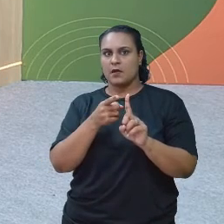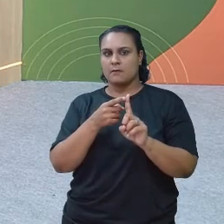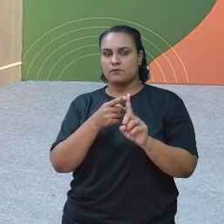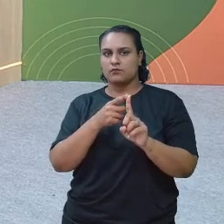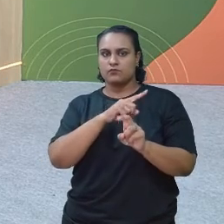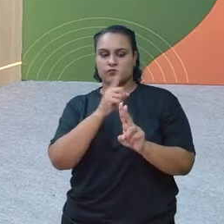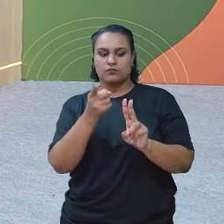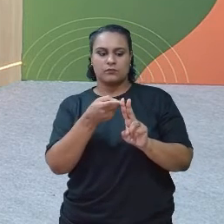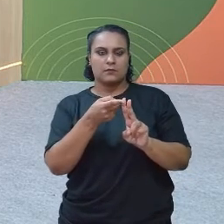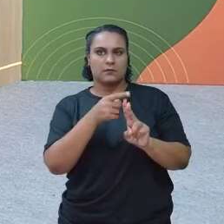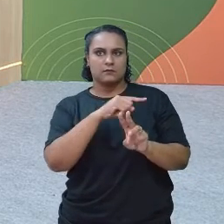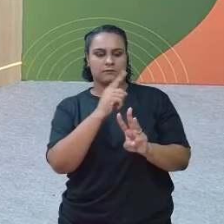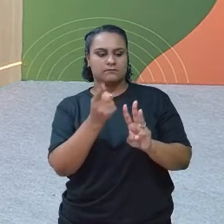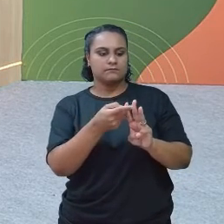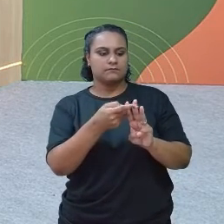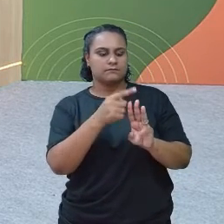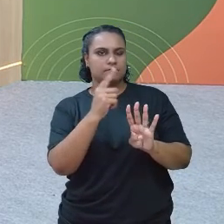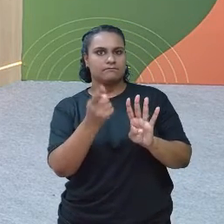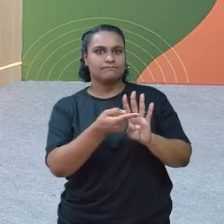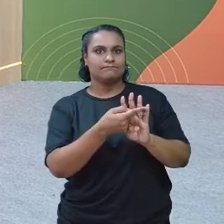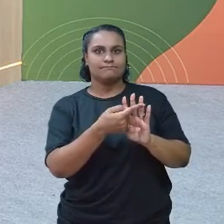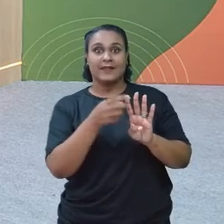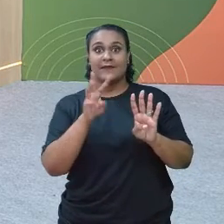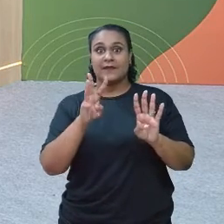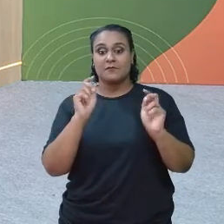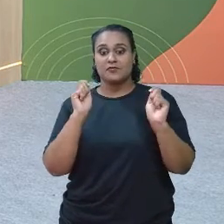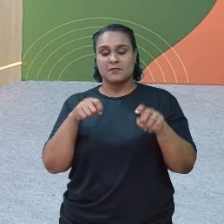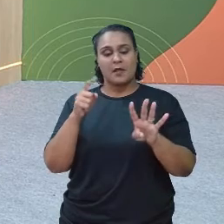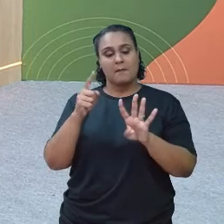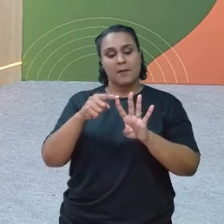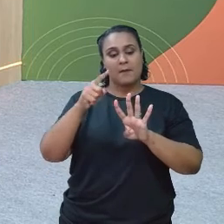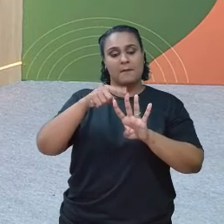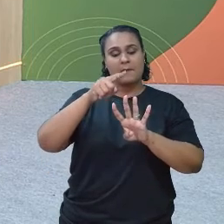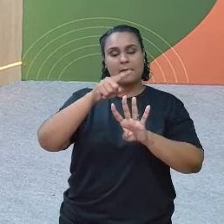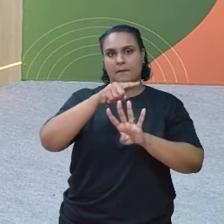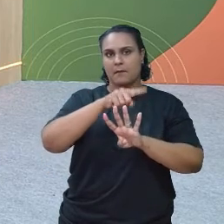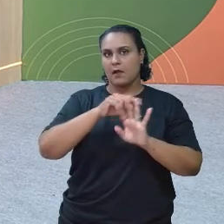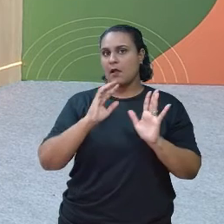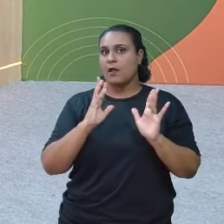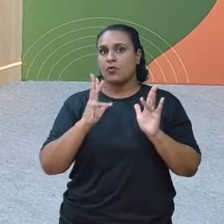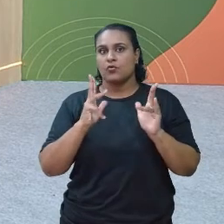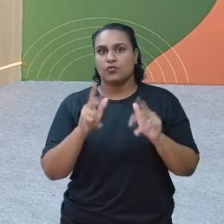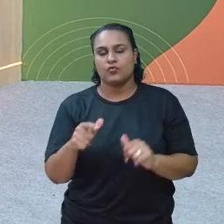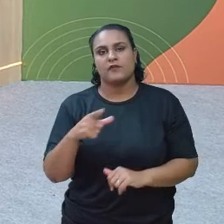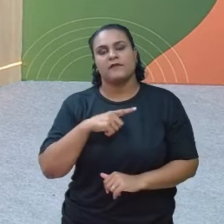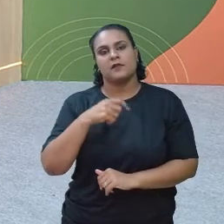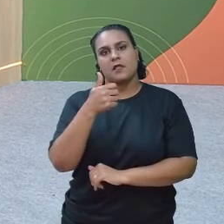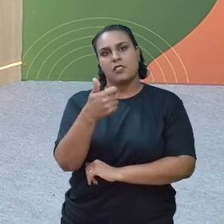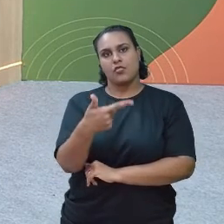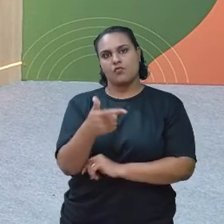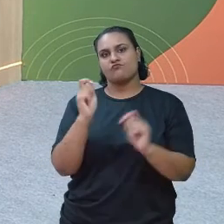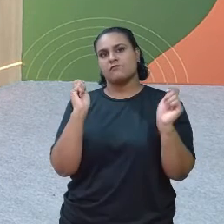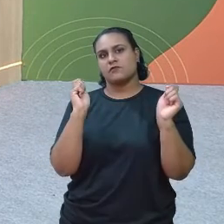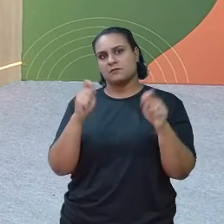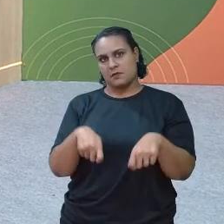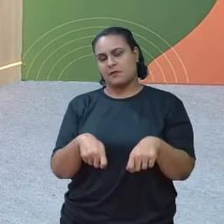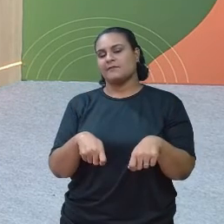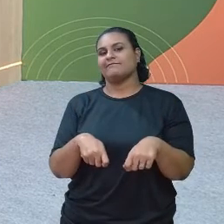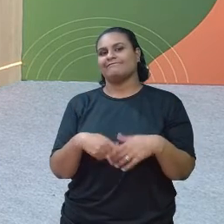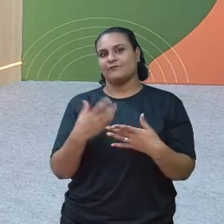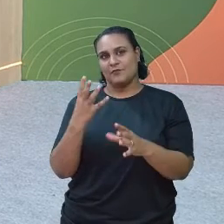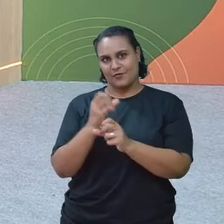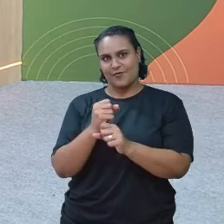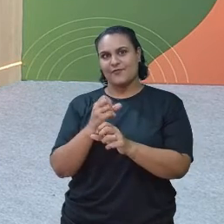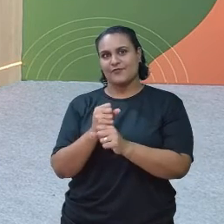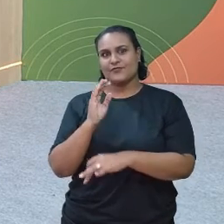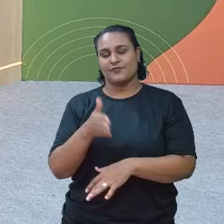usando essa, 3 usando essa, 3 usando essa. Ou seja, ao todo vai me dar 12 possibilidades, como a gente já fazia.